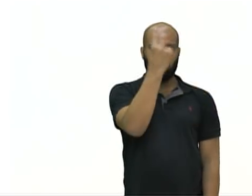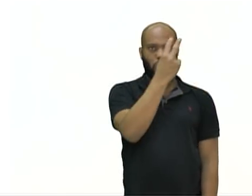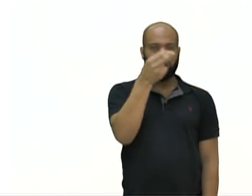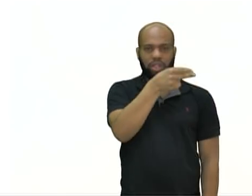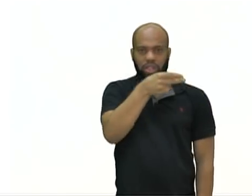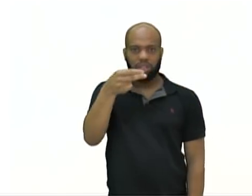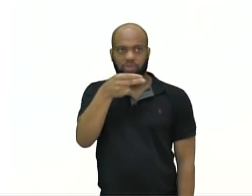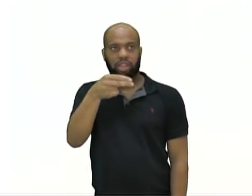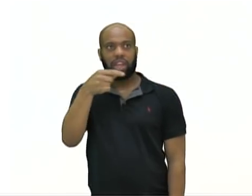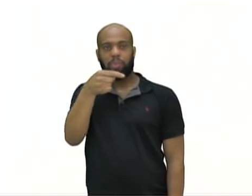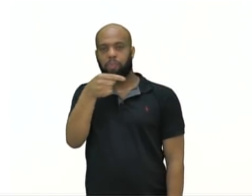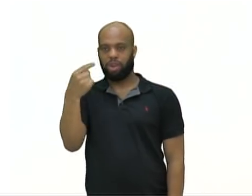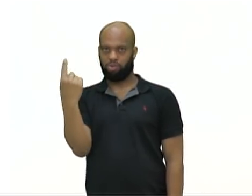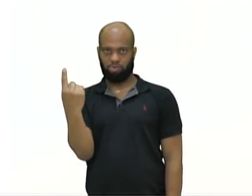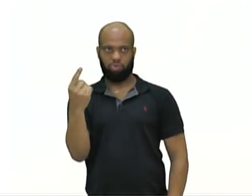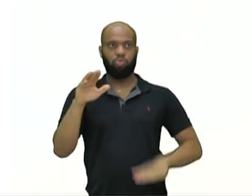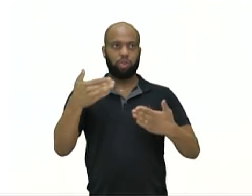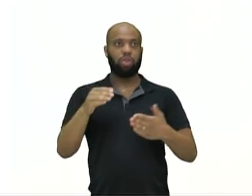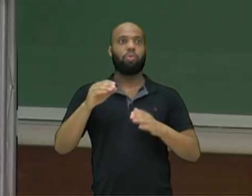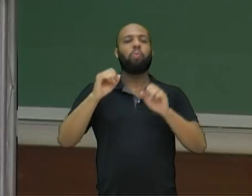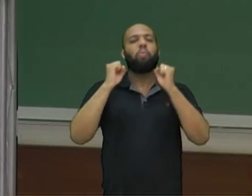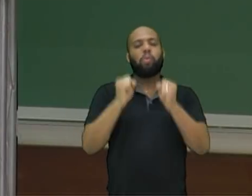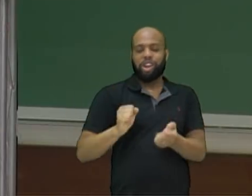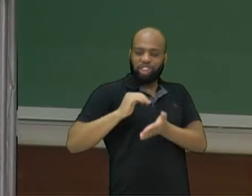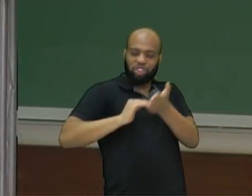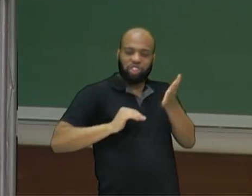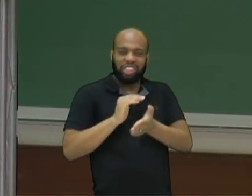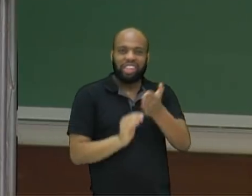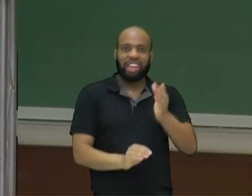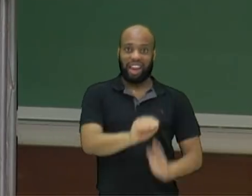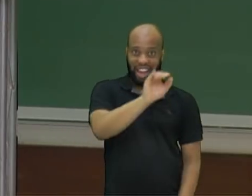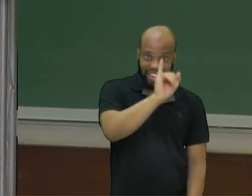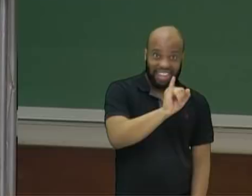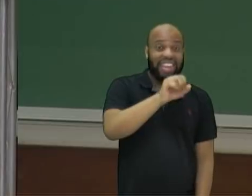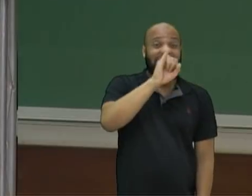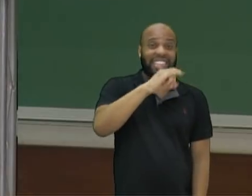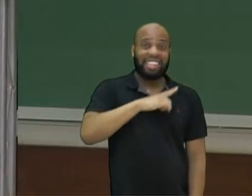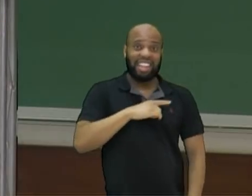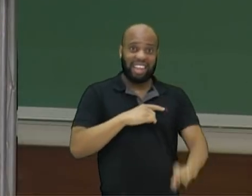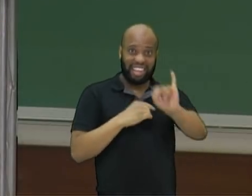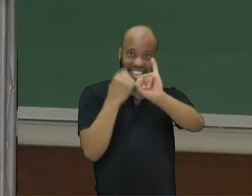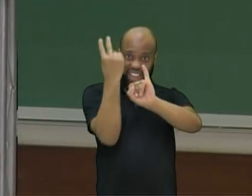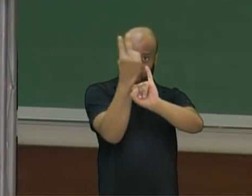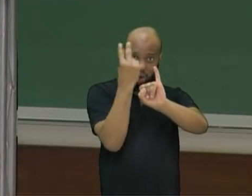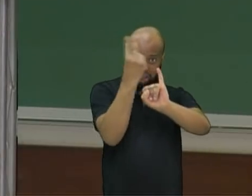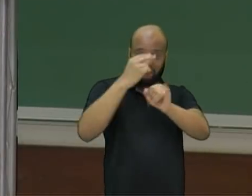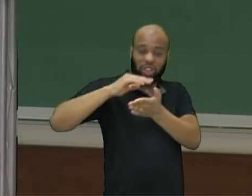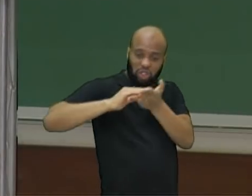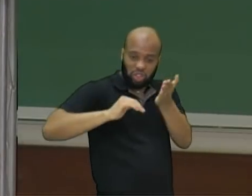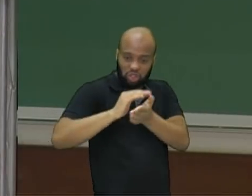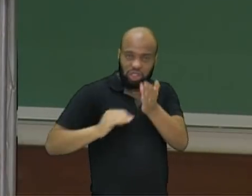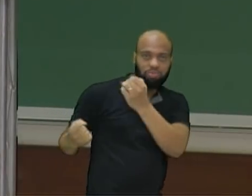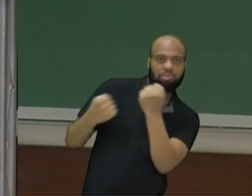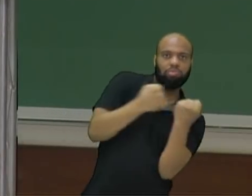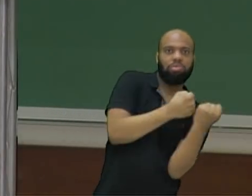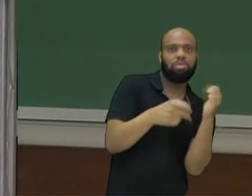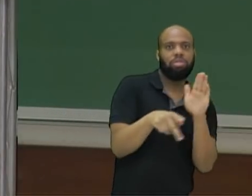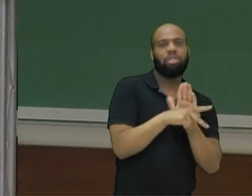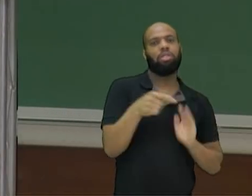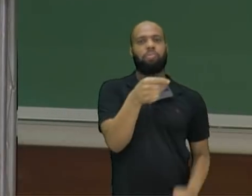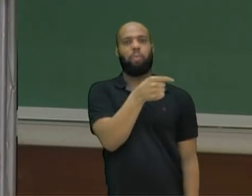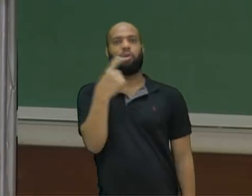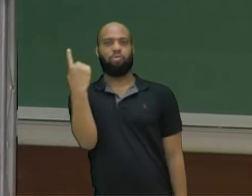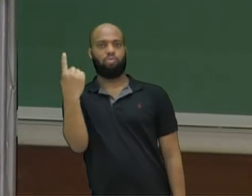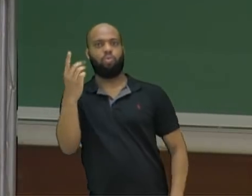vale menos 1. Então, você substitui esse I ao quadrado por menos 1. Na hora que você vai fazer isso, ele